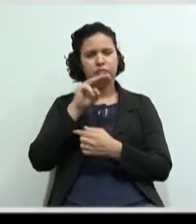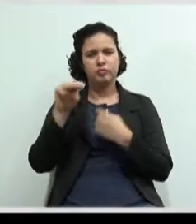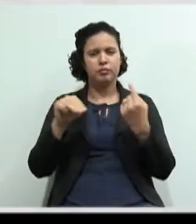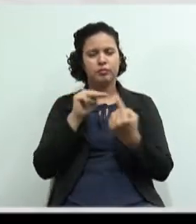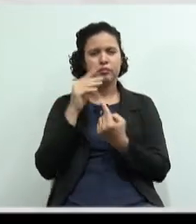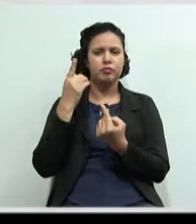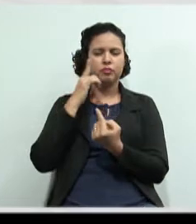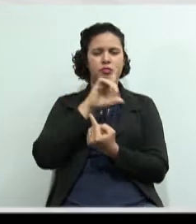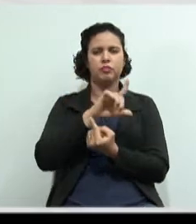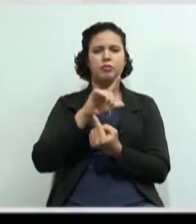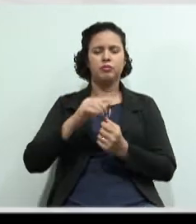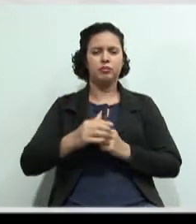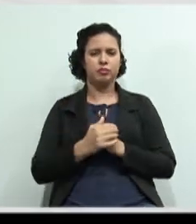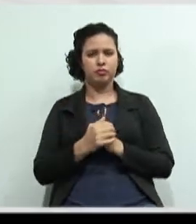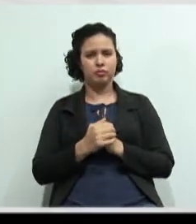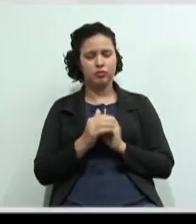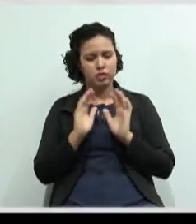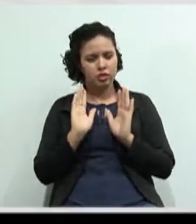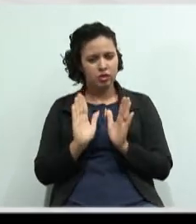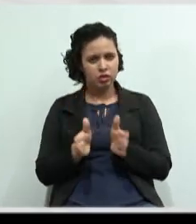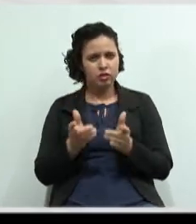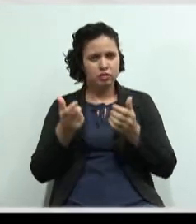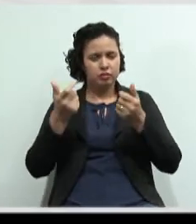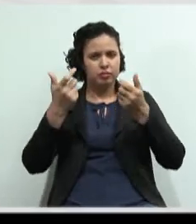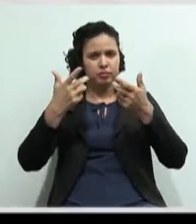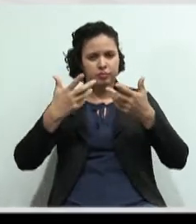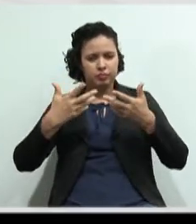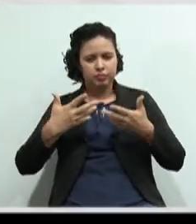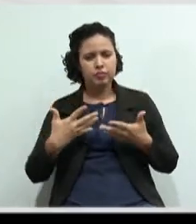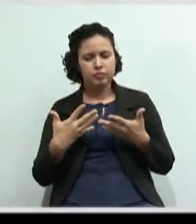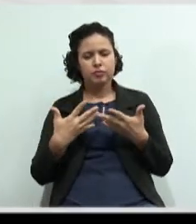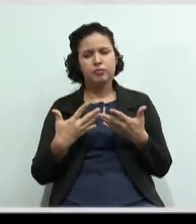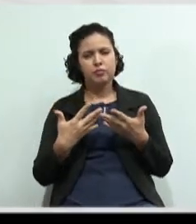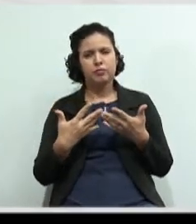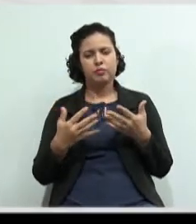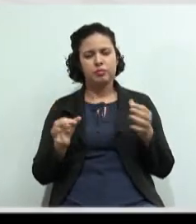eu te digo uma coisa, nós já falamos em planejamento, é tudo, quando você